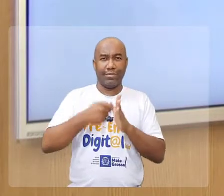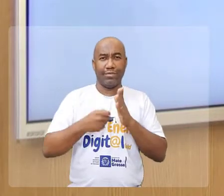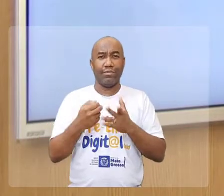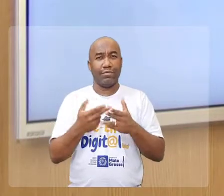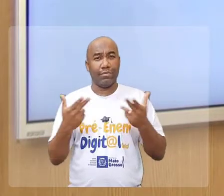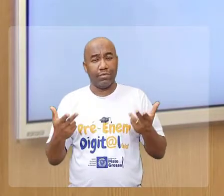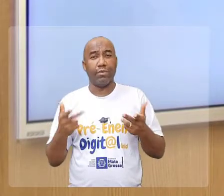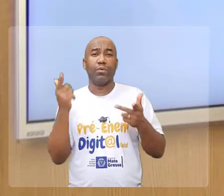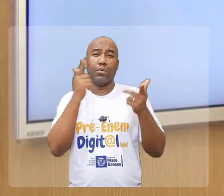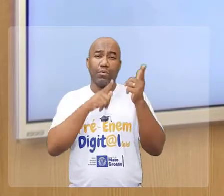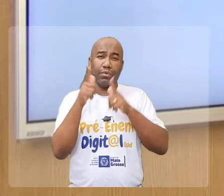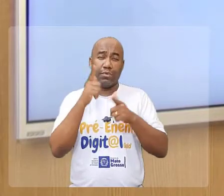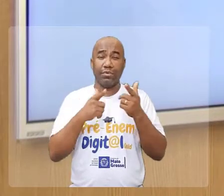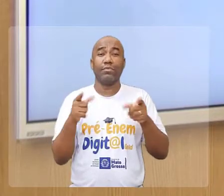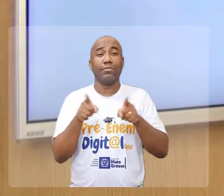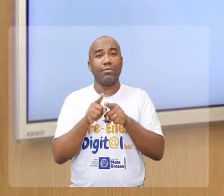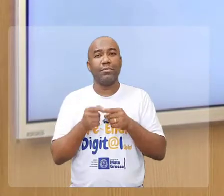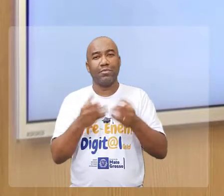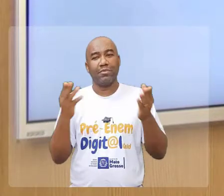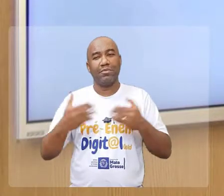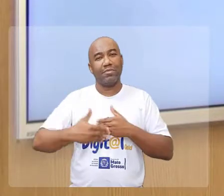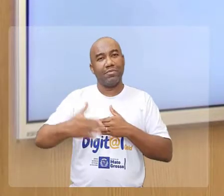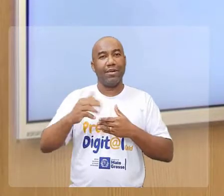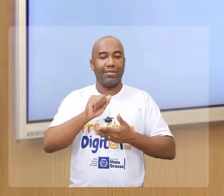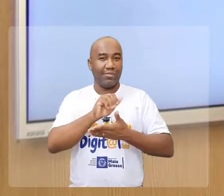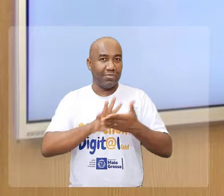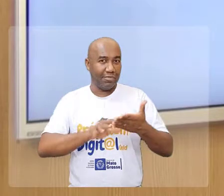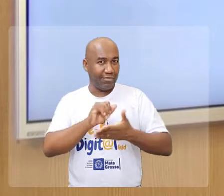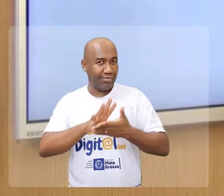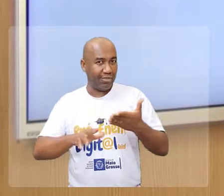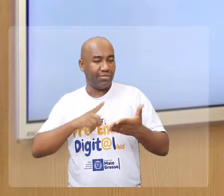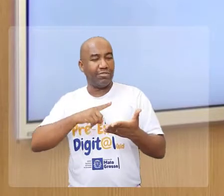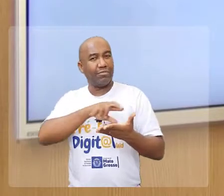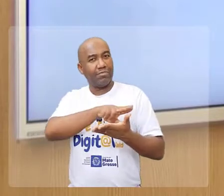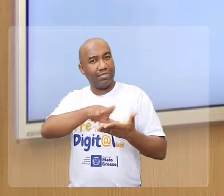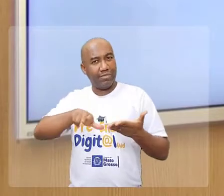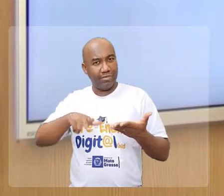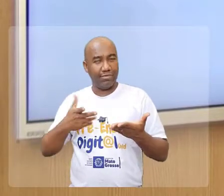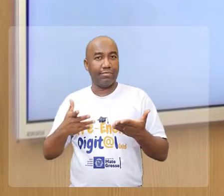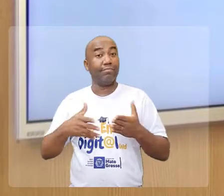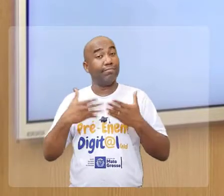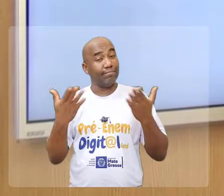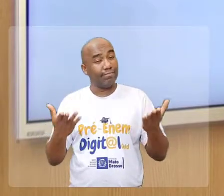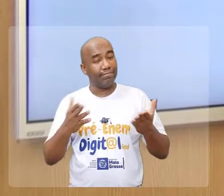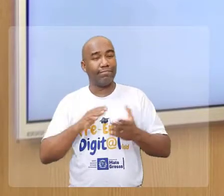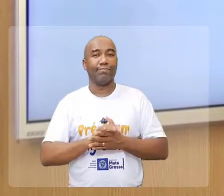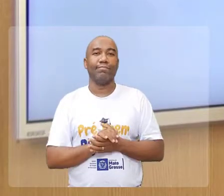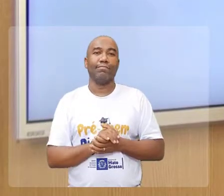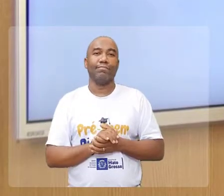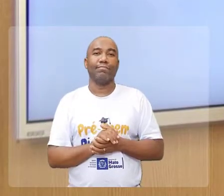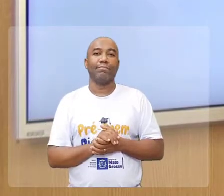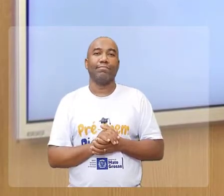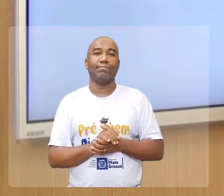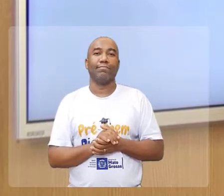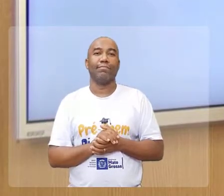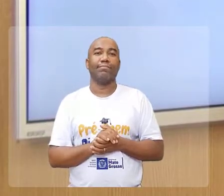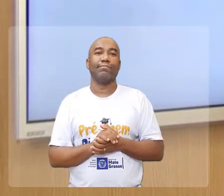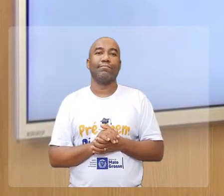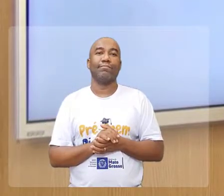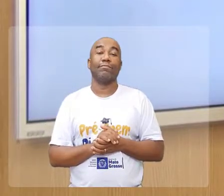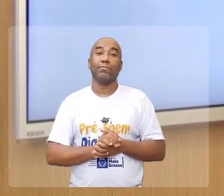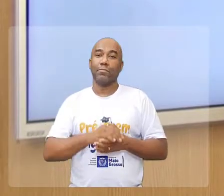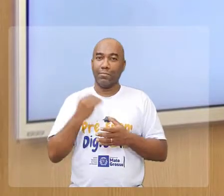há exercícios que vão cobrar de você isso aí também. Então, você